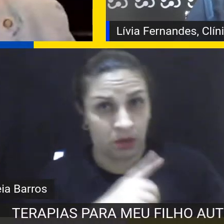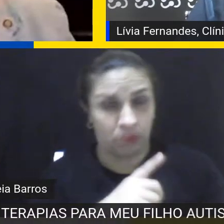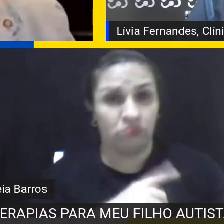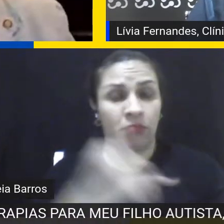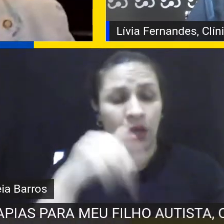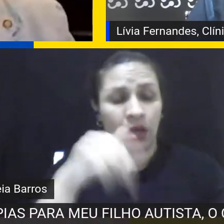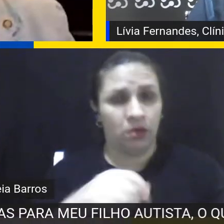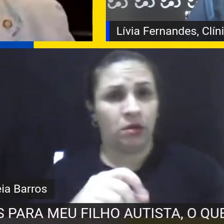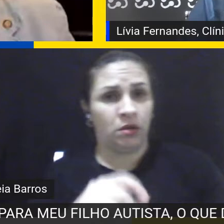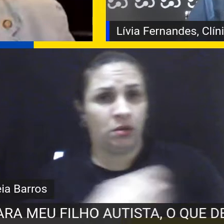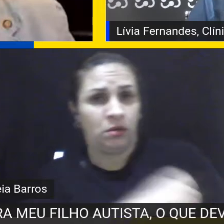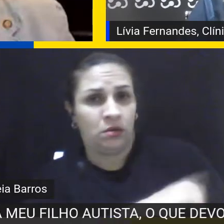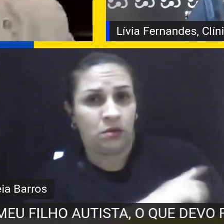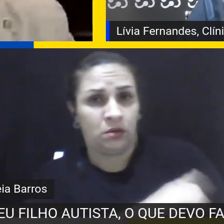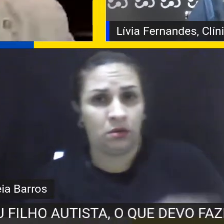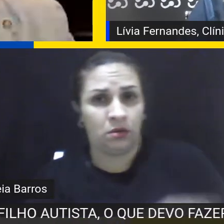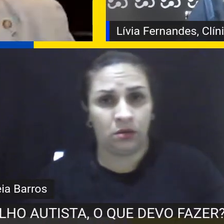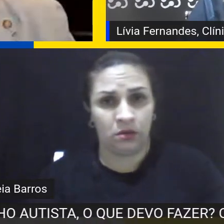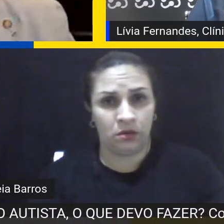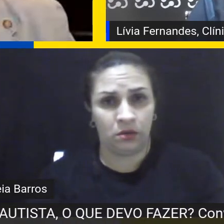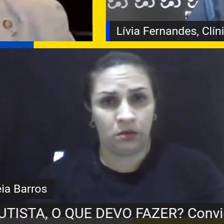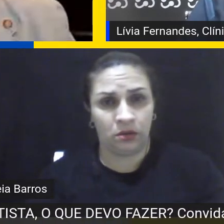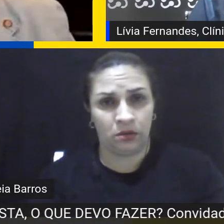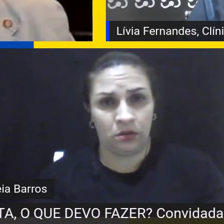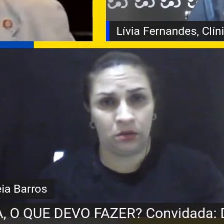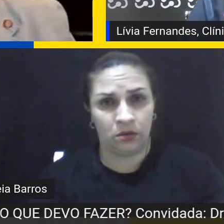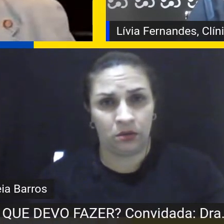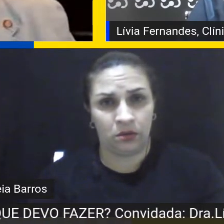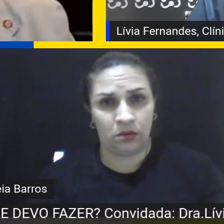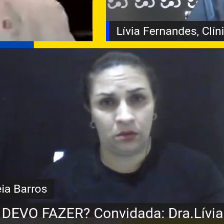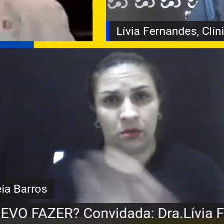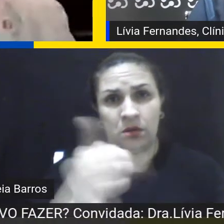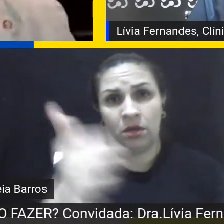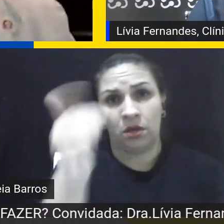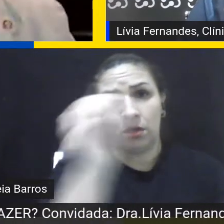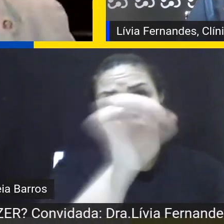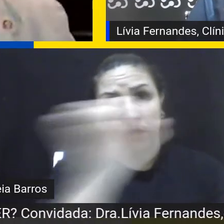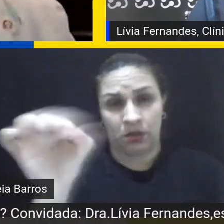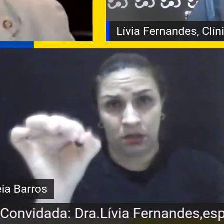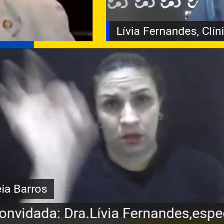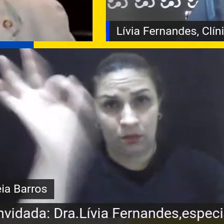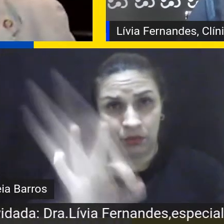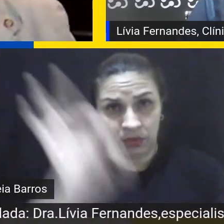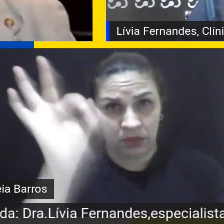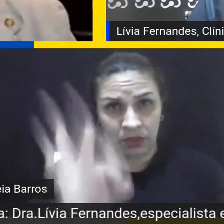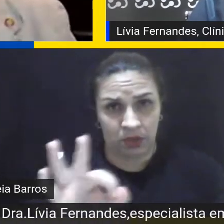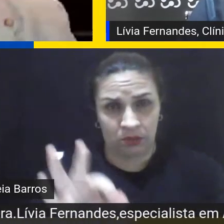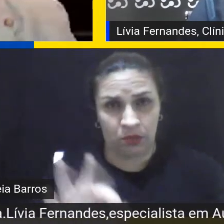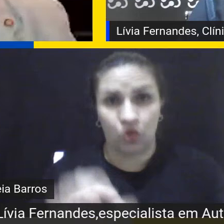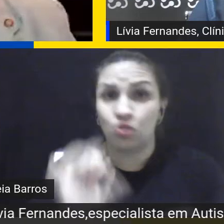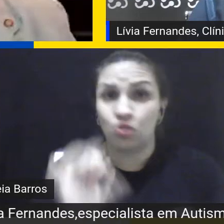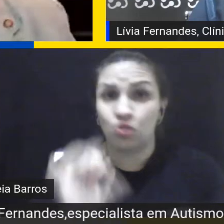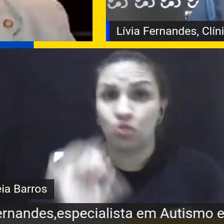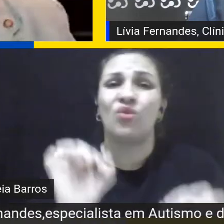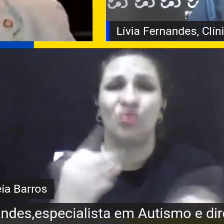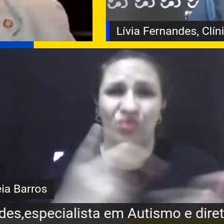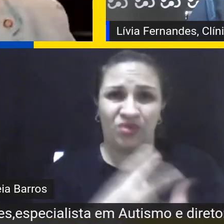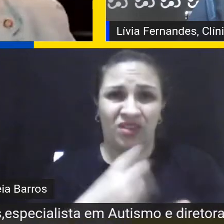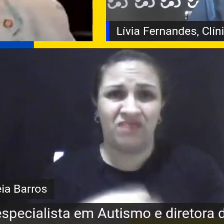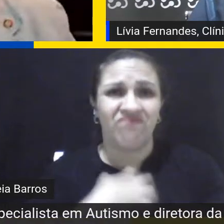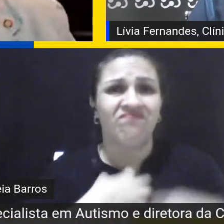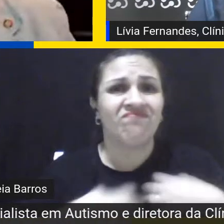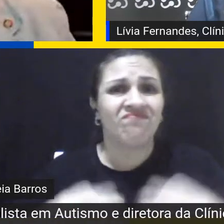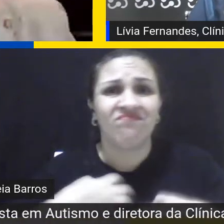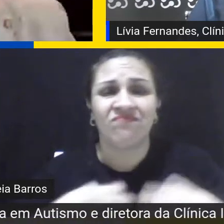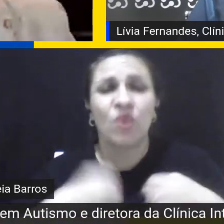hoje dá 100% do tratamento de terapia para essas crianças. Só que o que nos